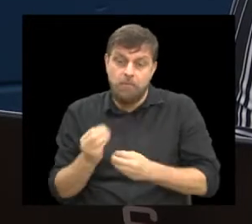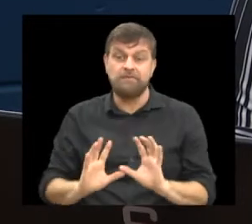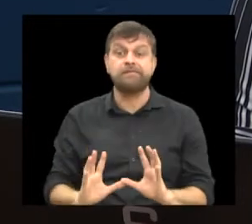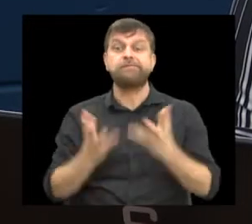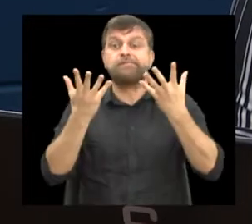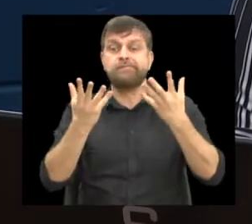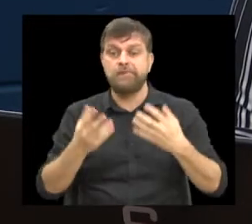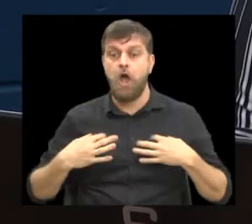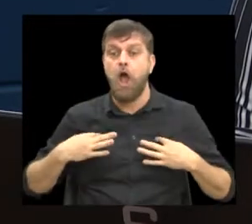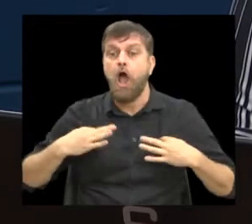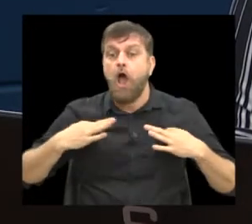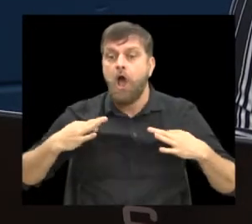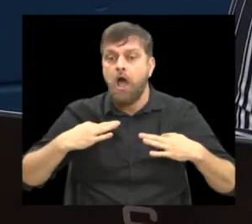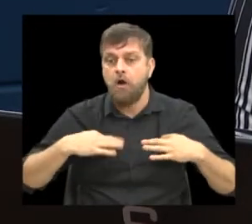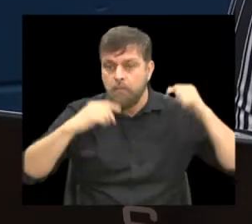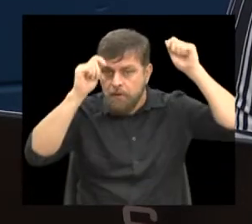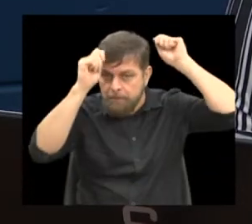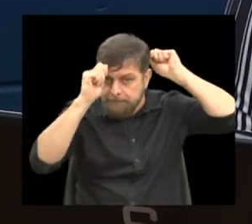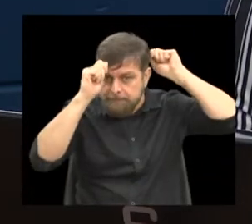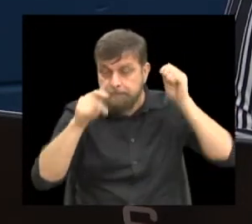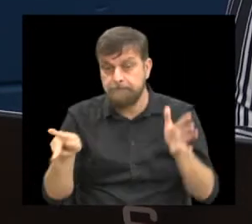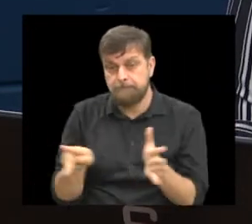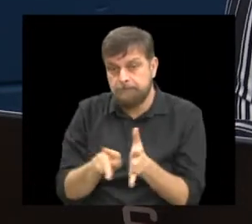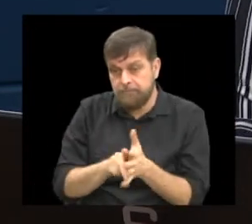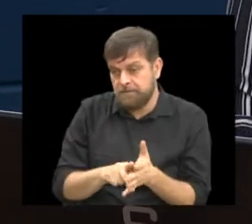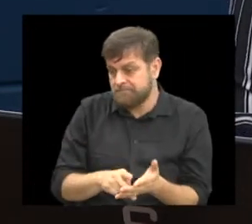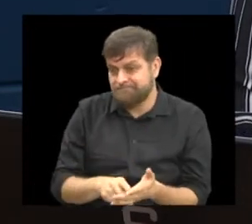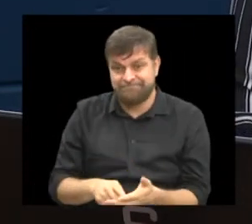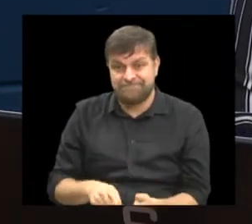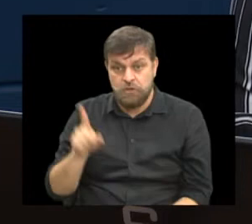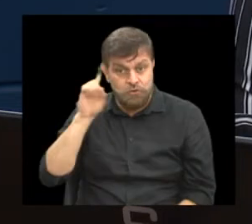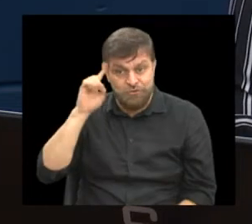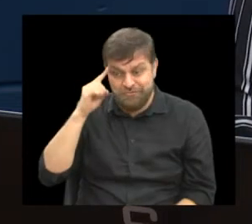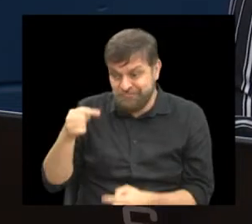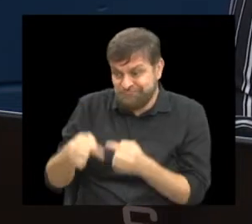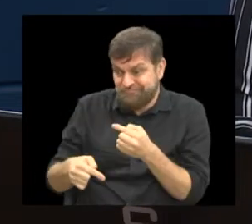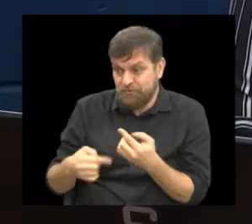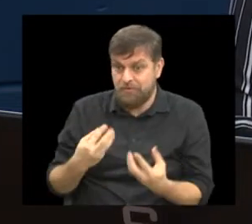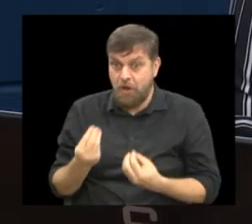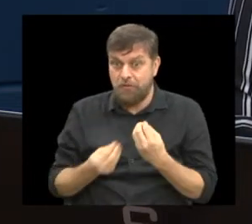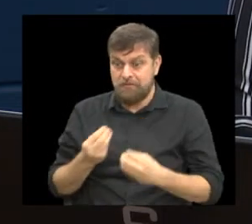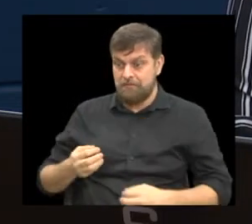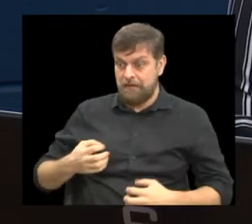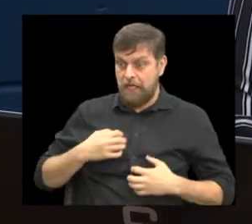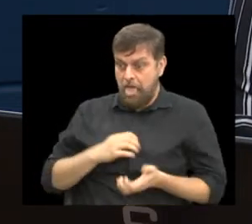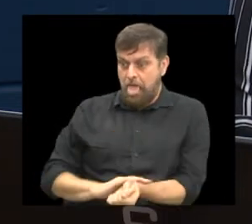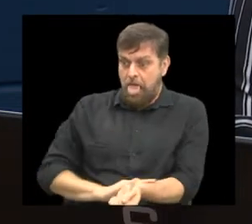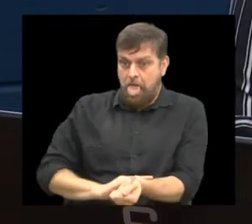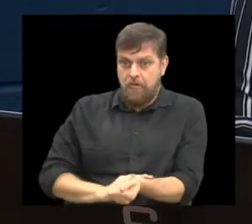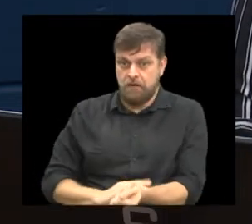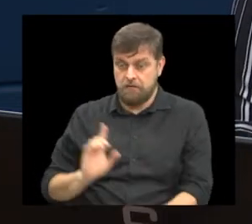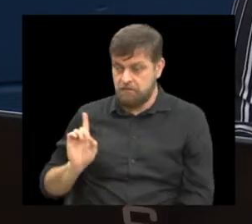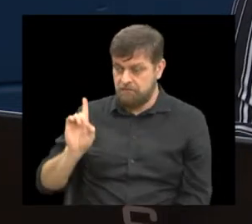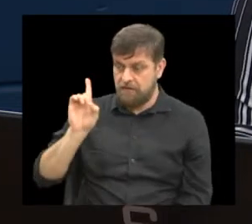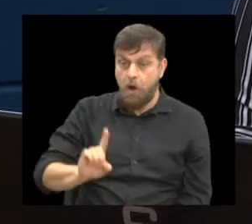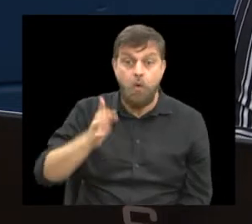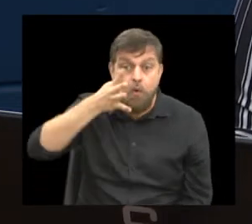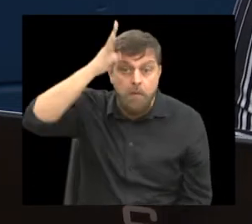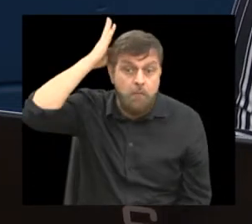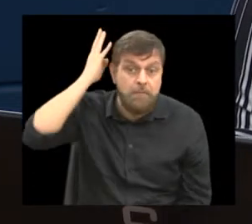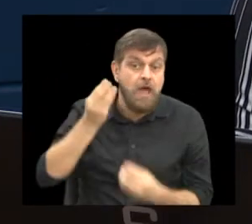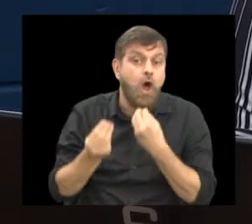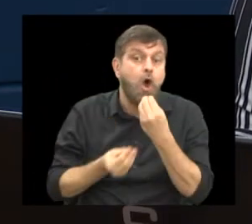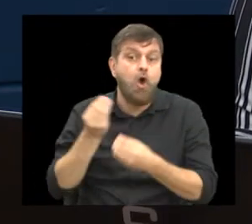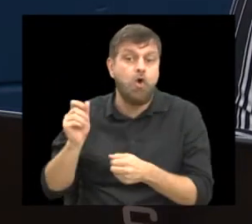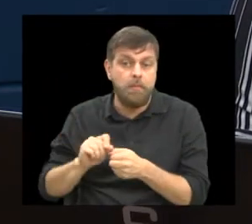uma roupinha de caipira? Né? Isso não está na minha rotina. O autista vai chegar uma pessoa estranha, o bombeiro. Como é que eu